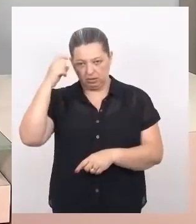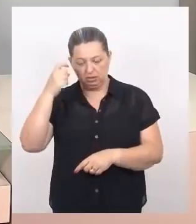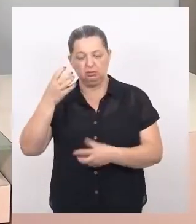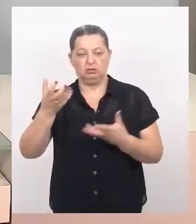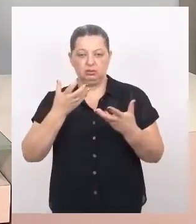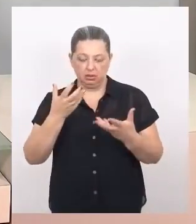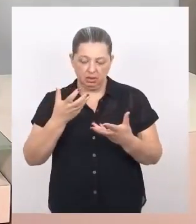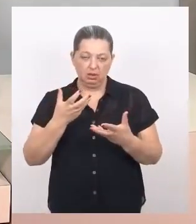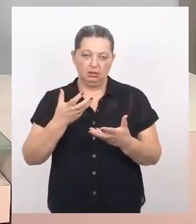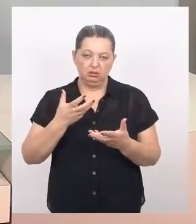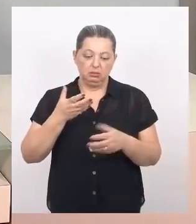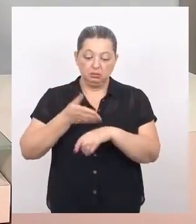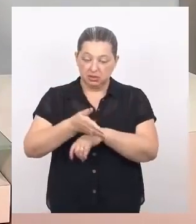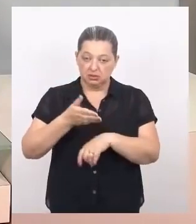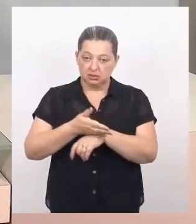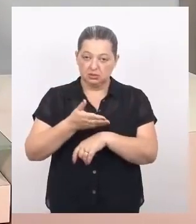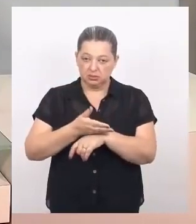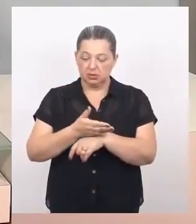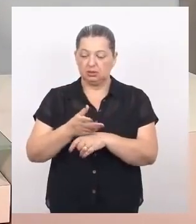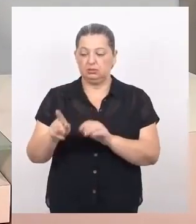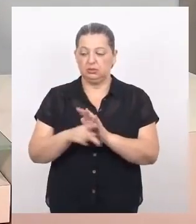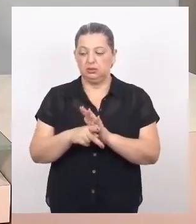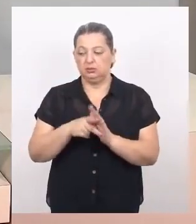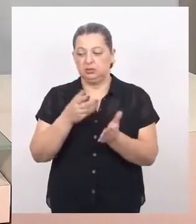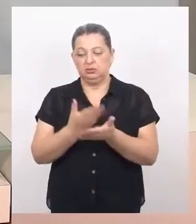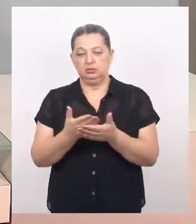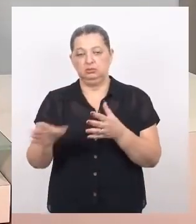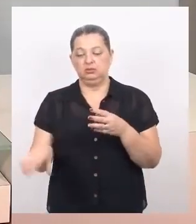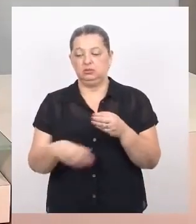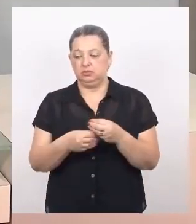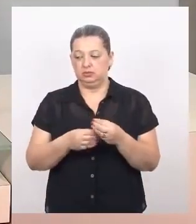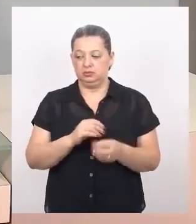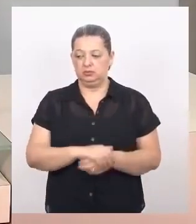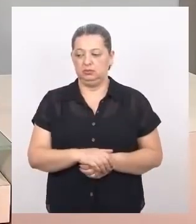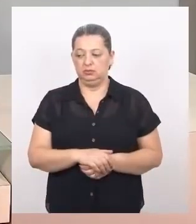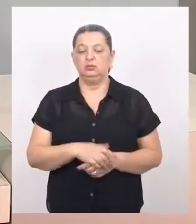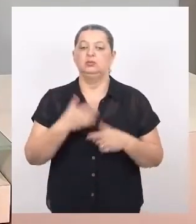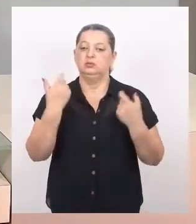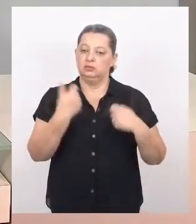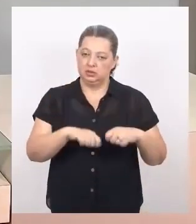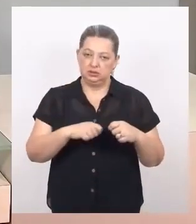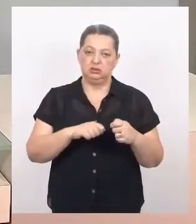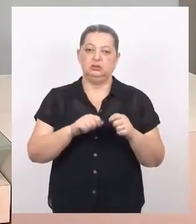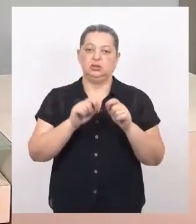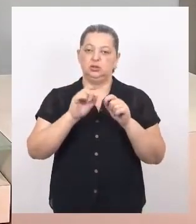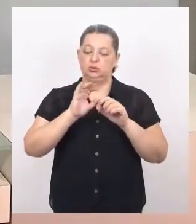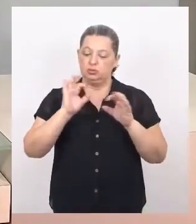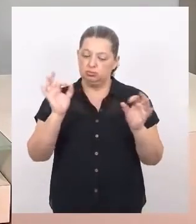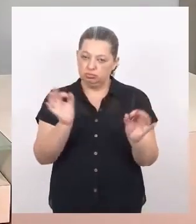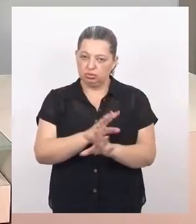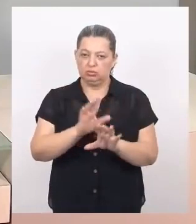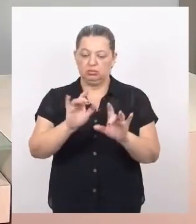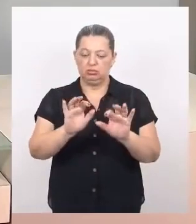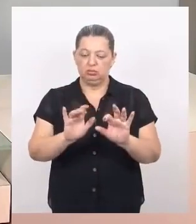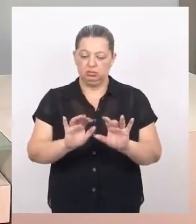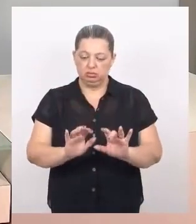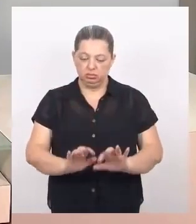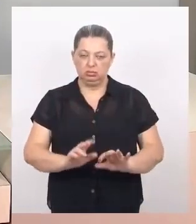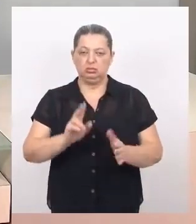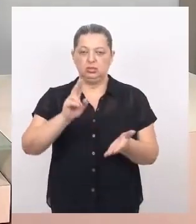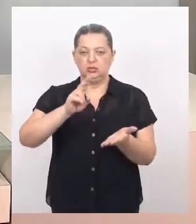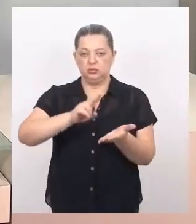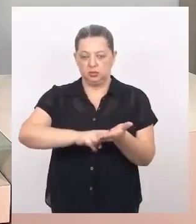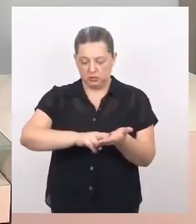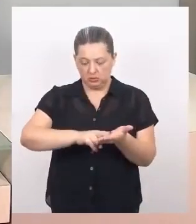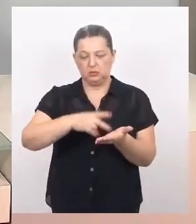atribuição inicial. Então, esse docente vai ter que entregar lá por escrito, certinho, apontando, assumindo o compromisso